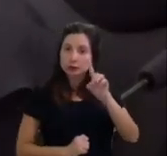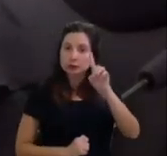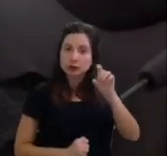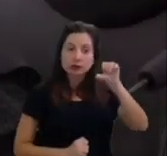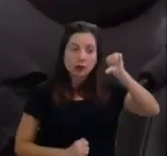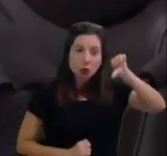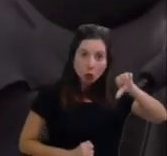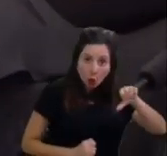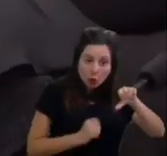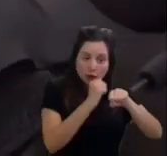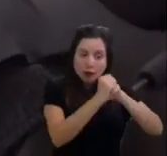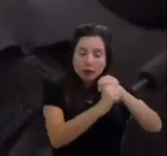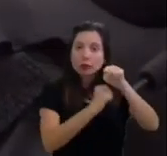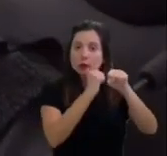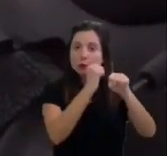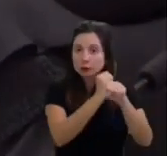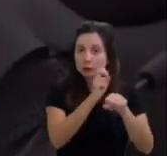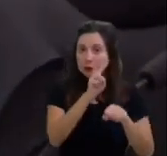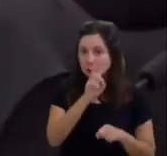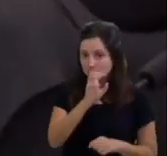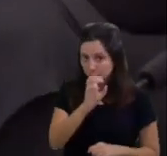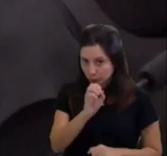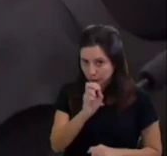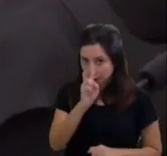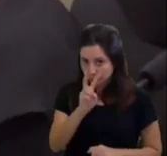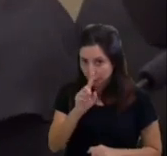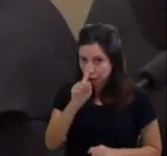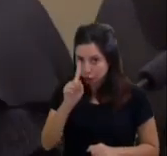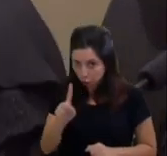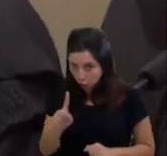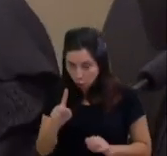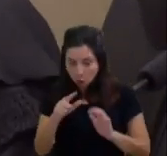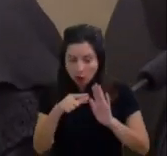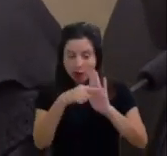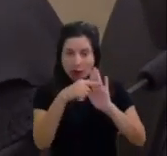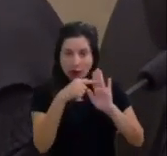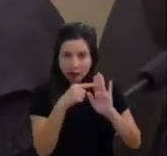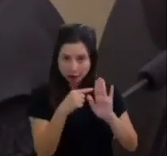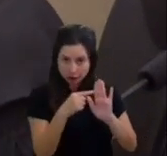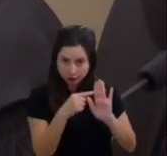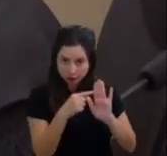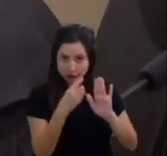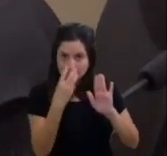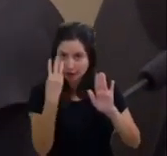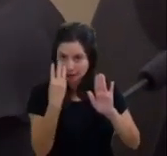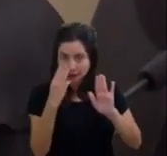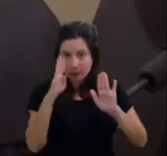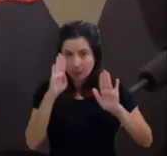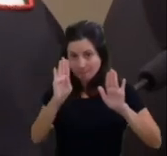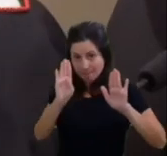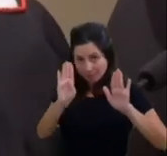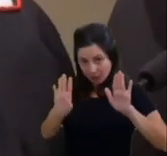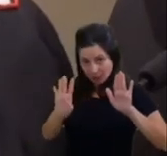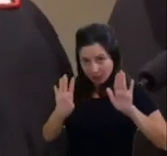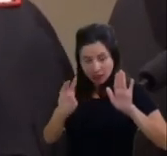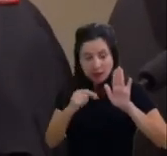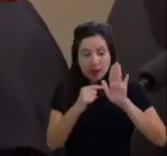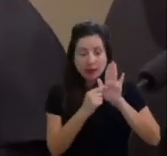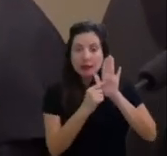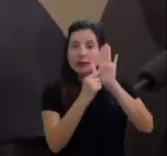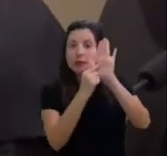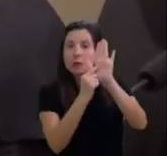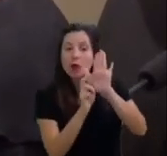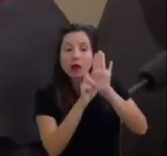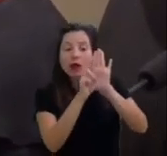recebe, senhores julgadores, o artigo 3º-B, que trata do impulsionamento de conteúdo político eleitoral e traz como referência, desde